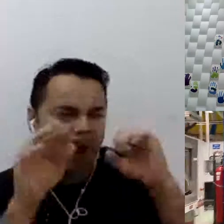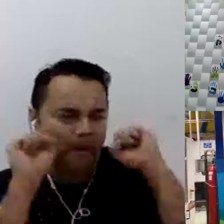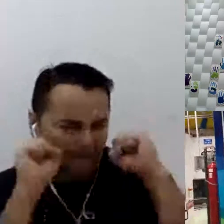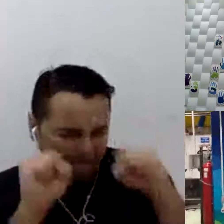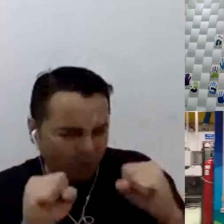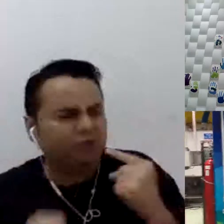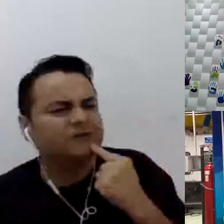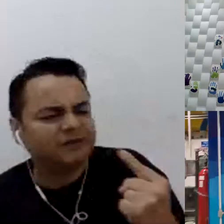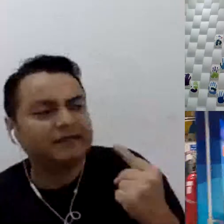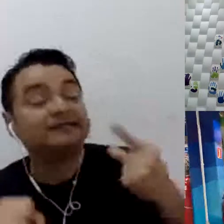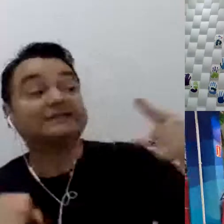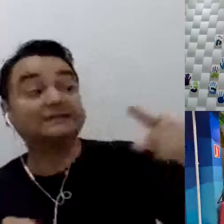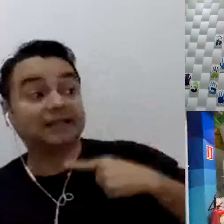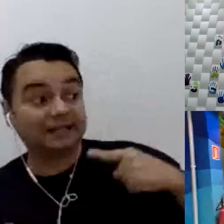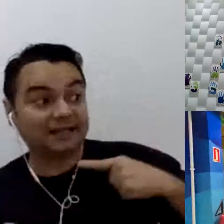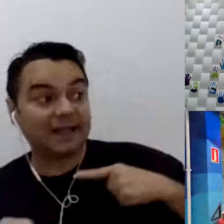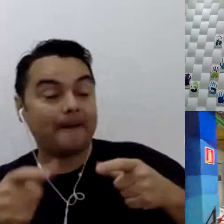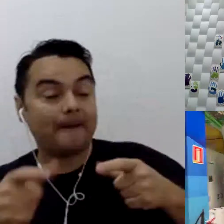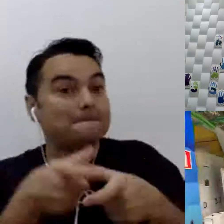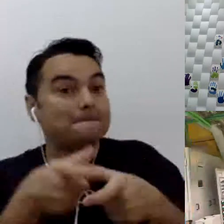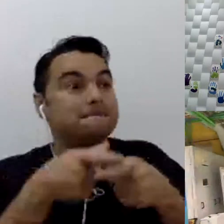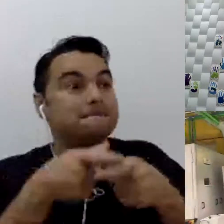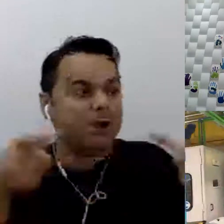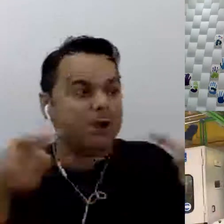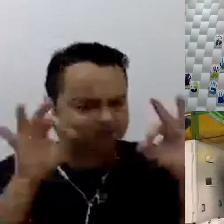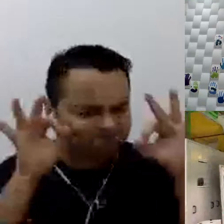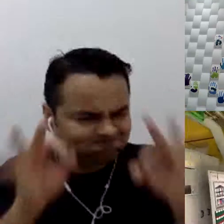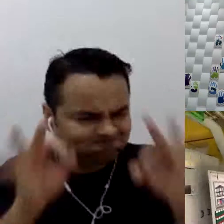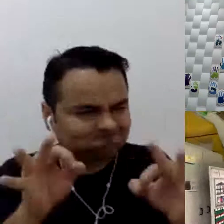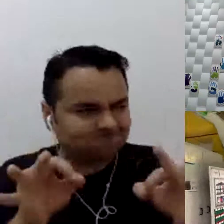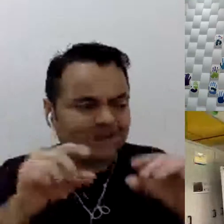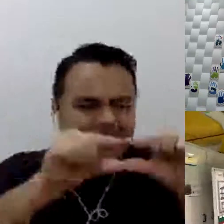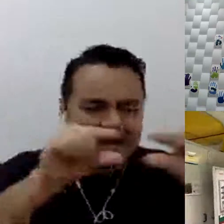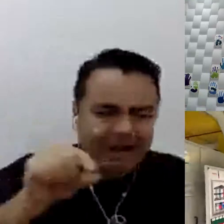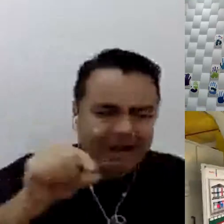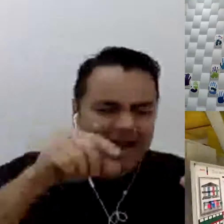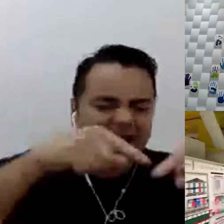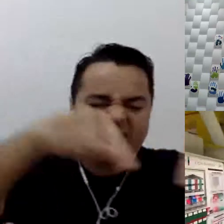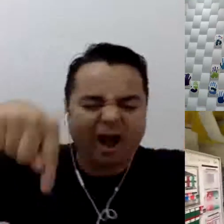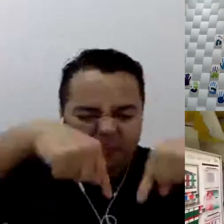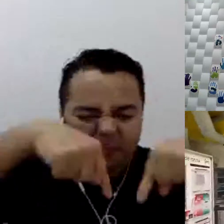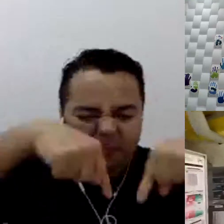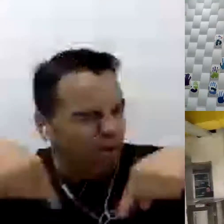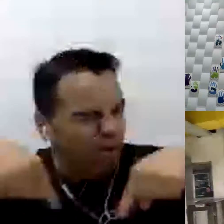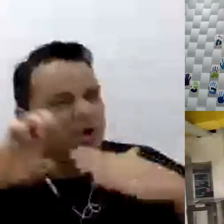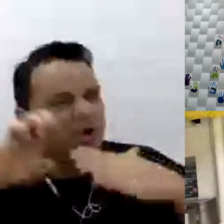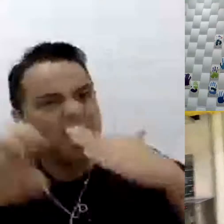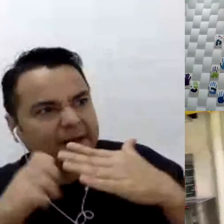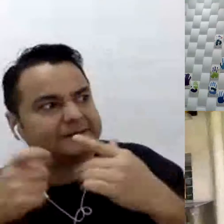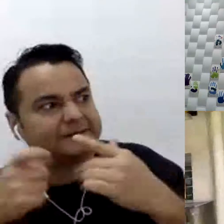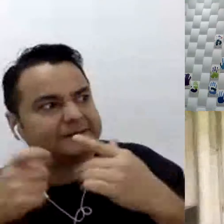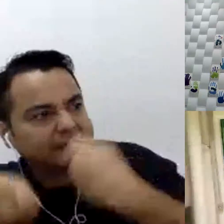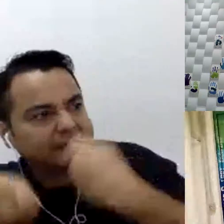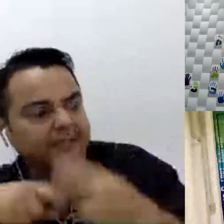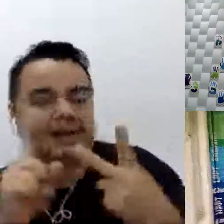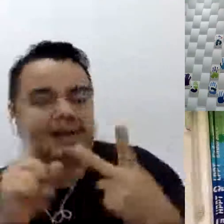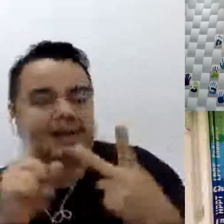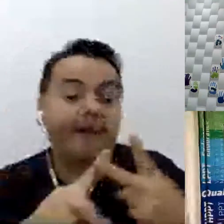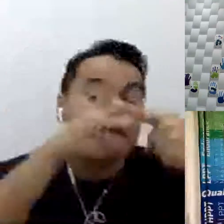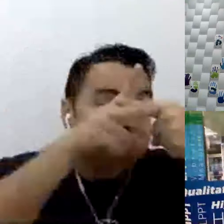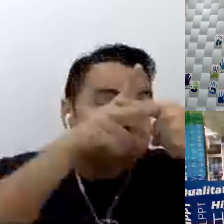dizer que temos uma maior assertividade em todos os campos, da empresa financeira, manutenção